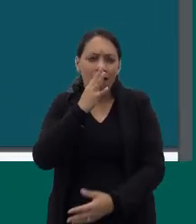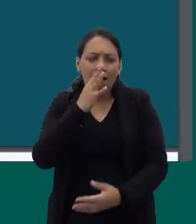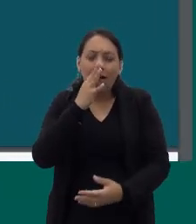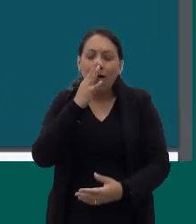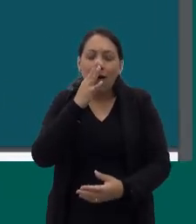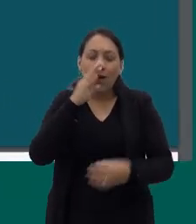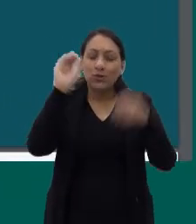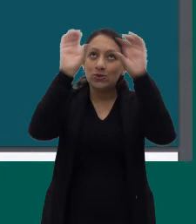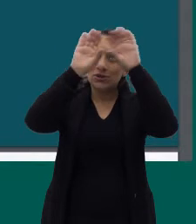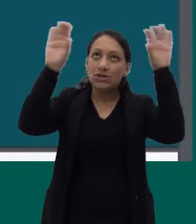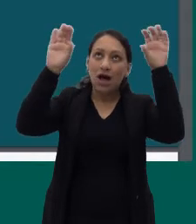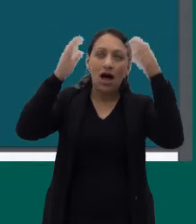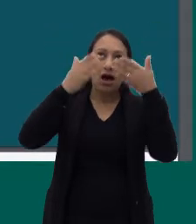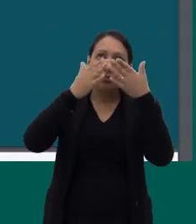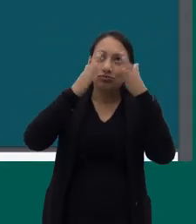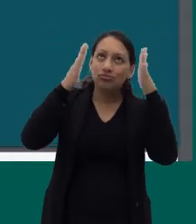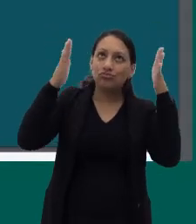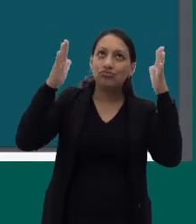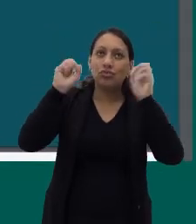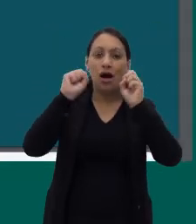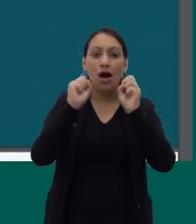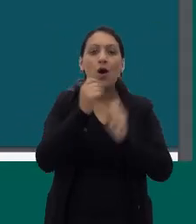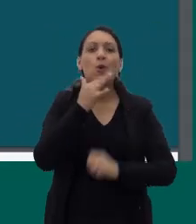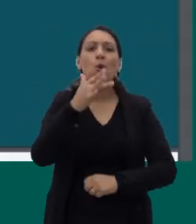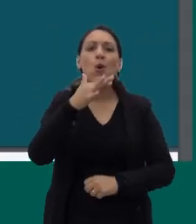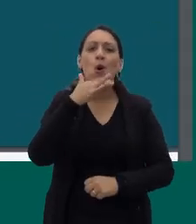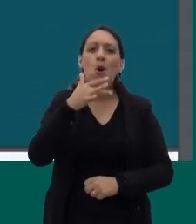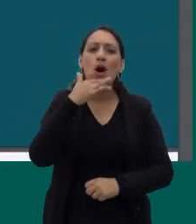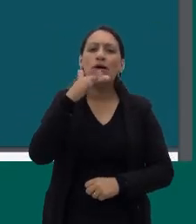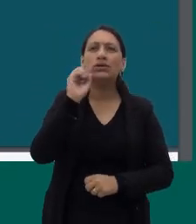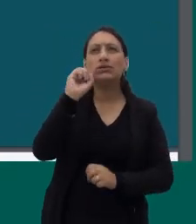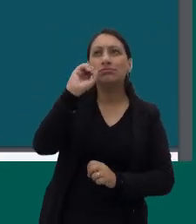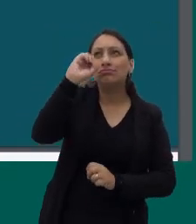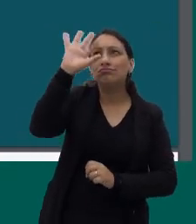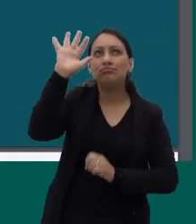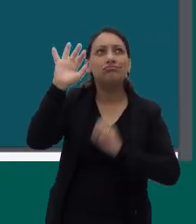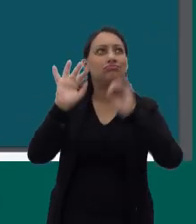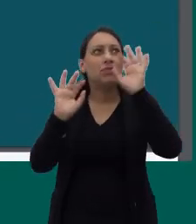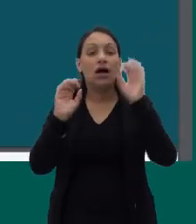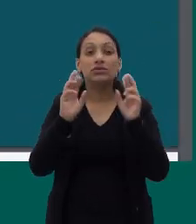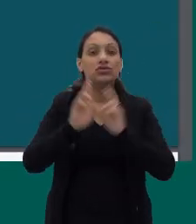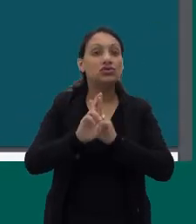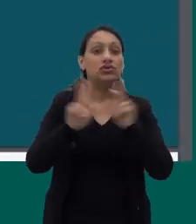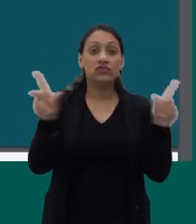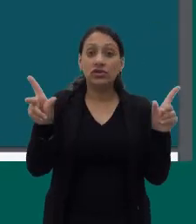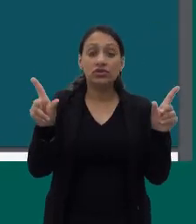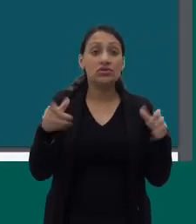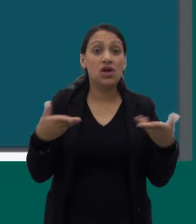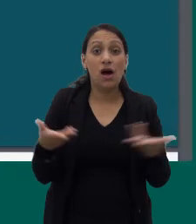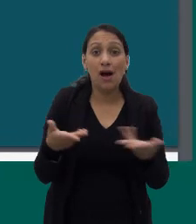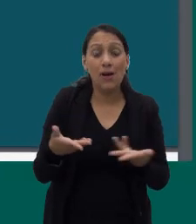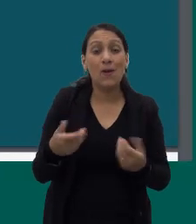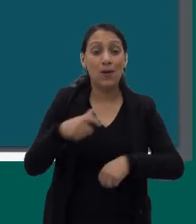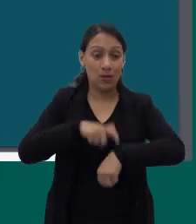céu, ele vai criando cores. A gente não está mais vivendo uma era onde a gente enxerga a criação dessas